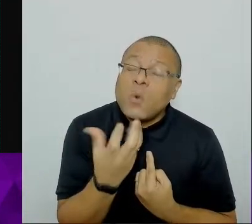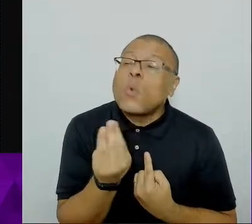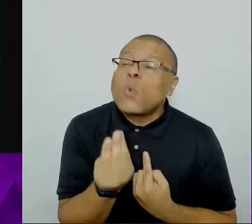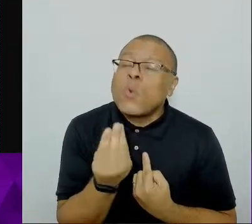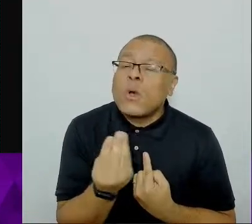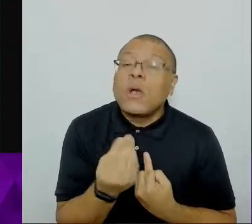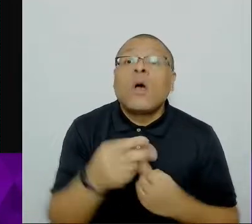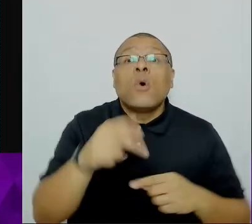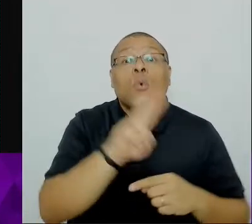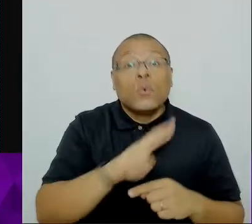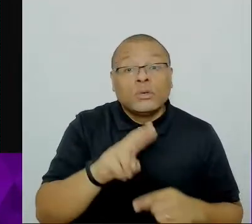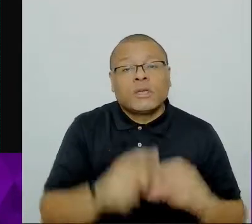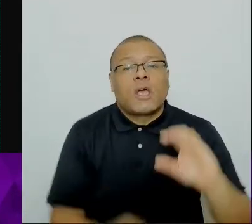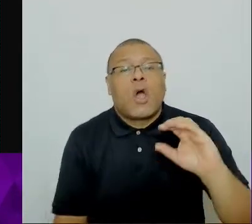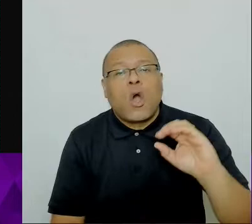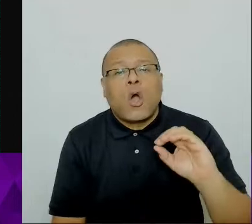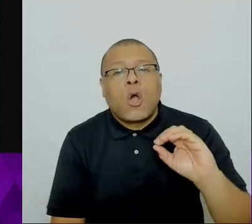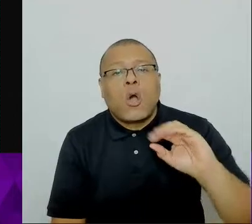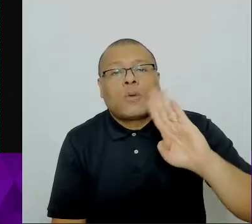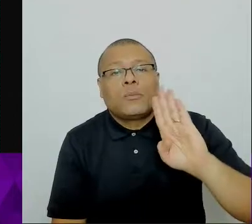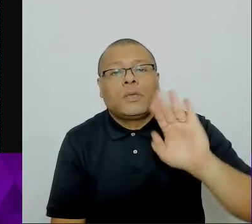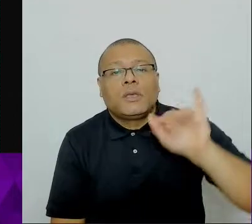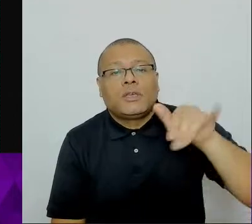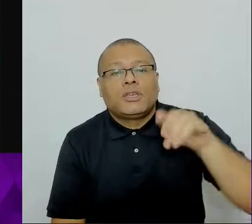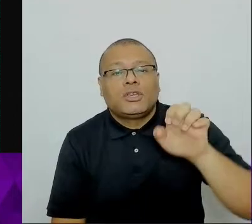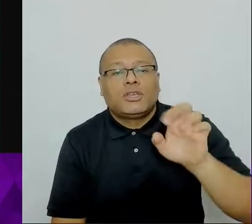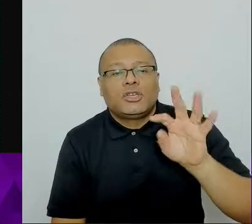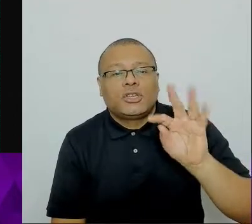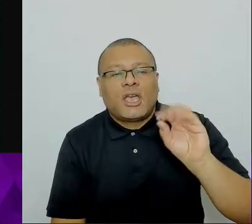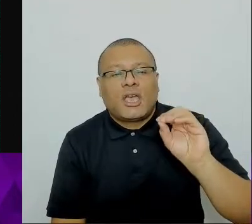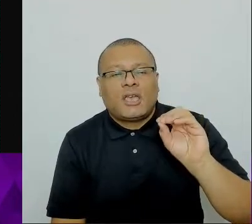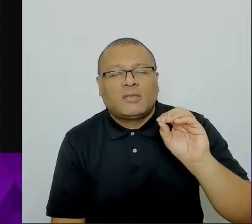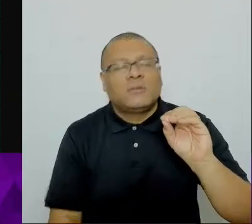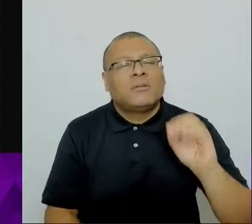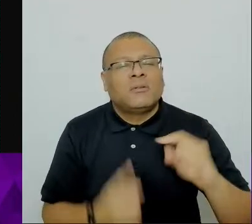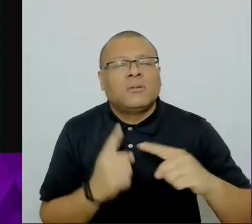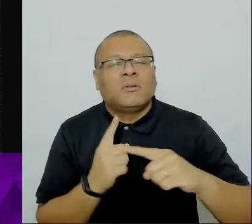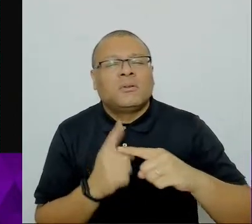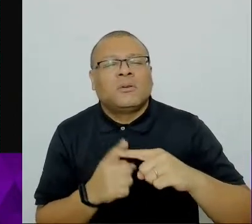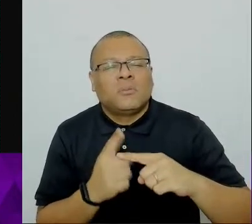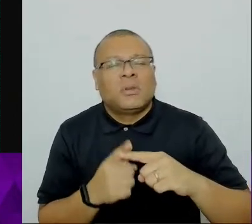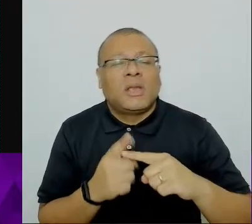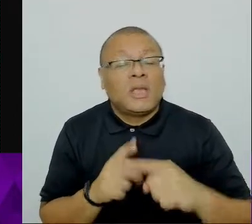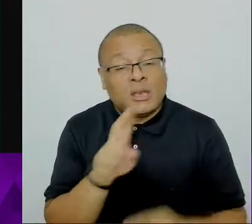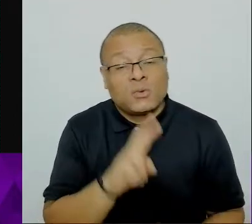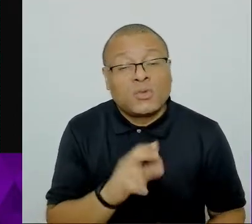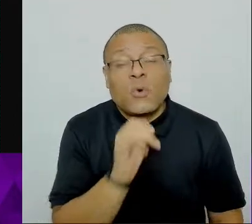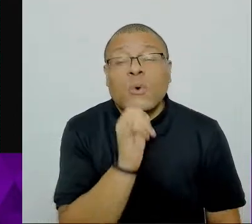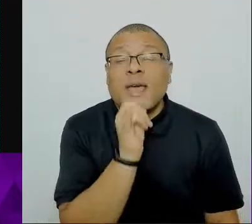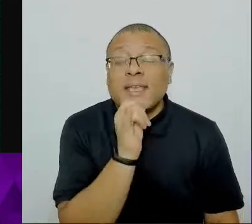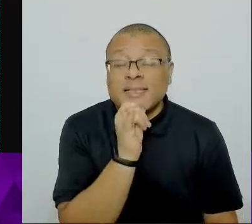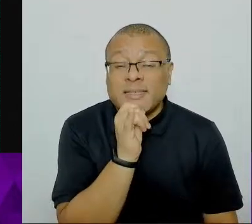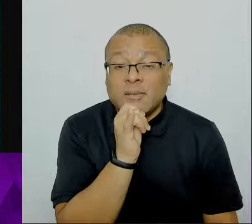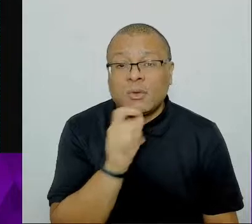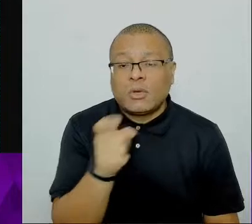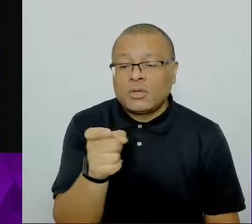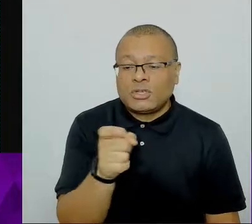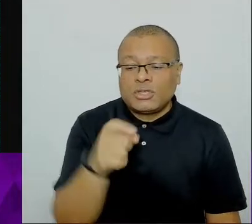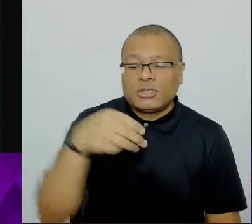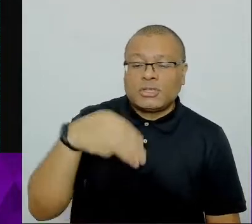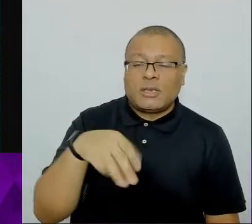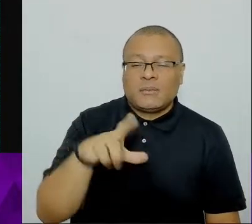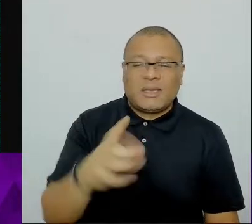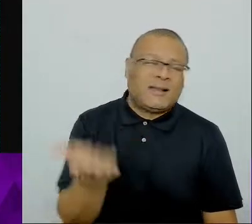envio. E ele chama de pântano de XML porque quando ele fez essa tese, ele utilizou o exemplo de XML. E qual foi o exemplo que ele